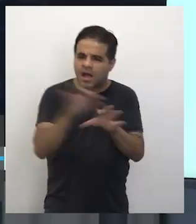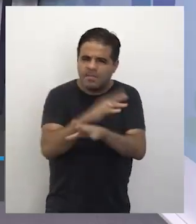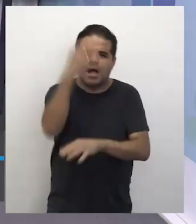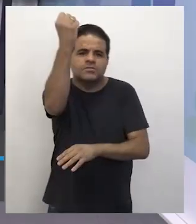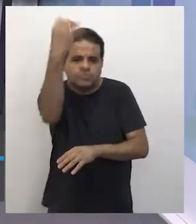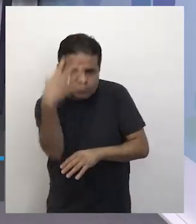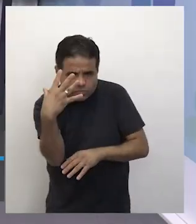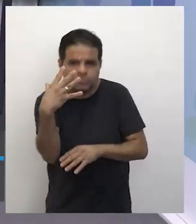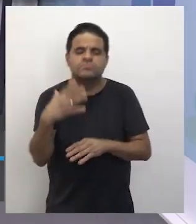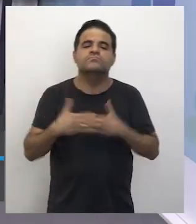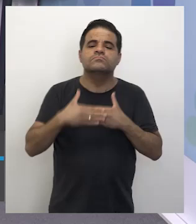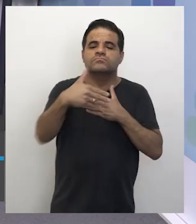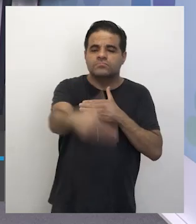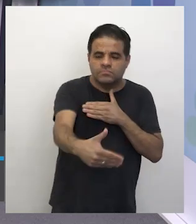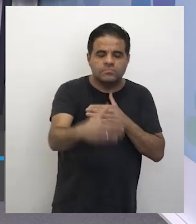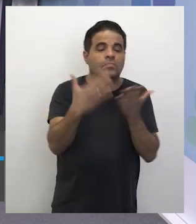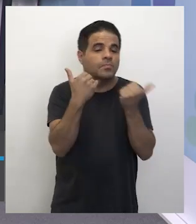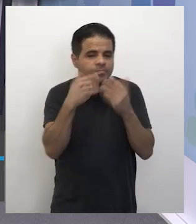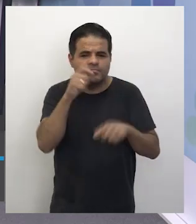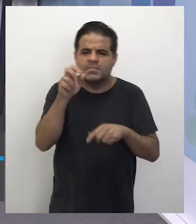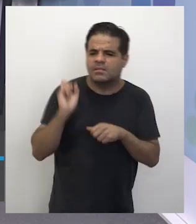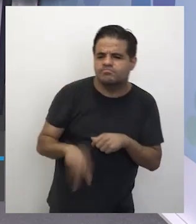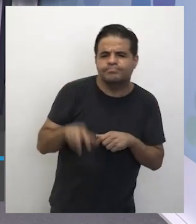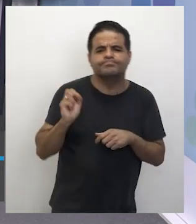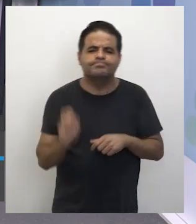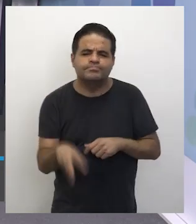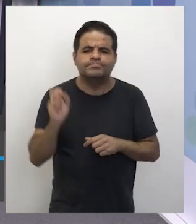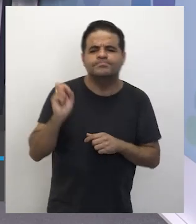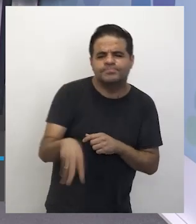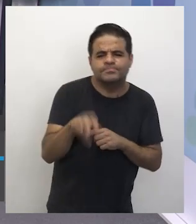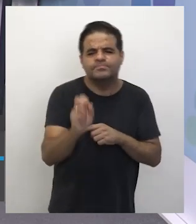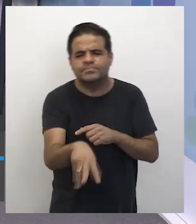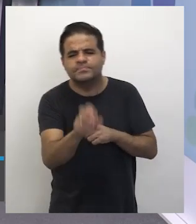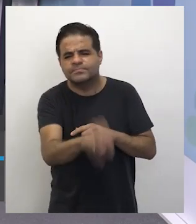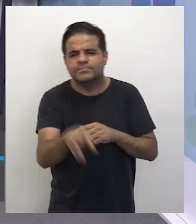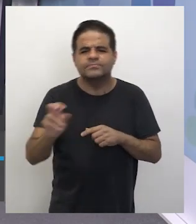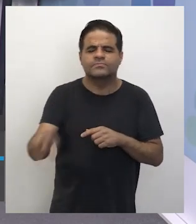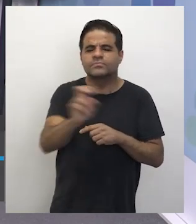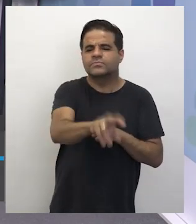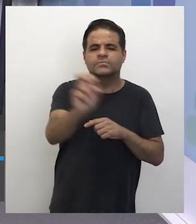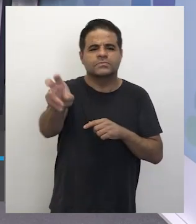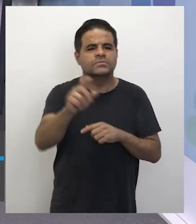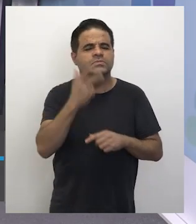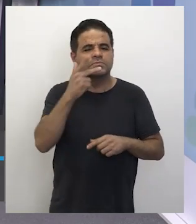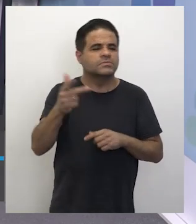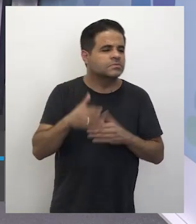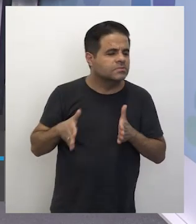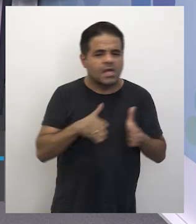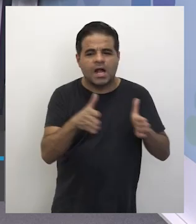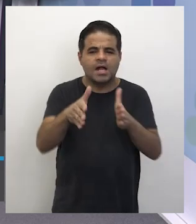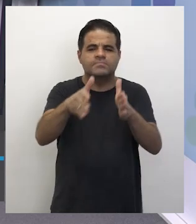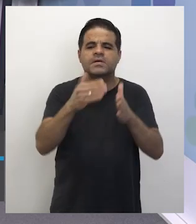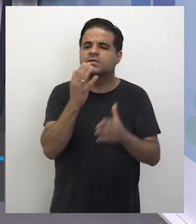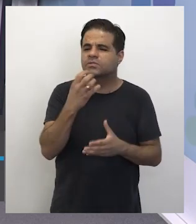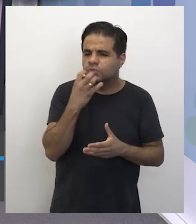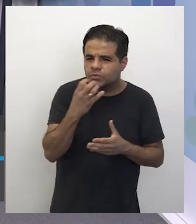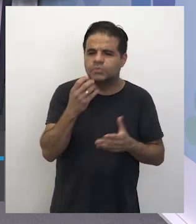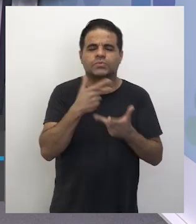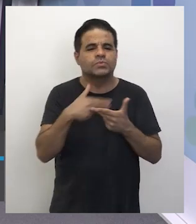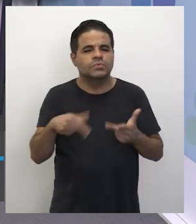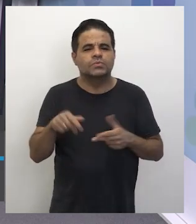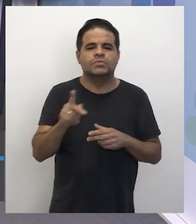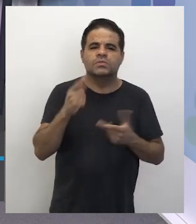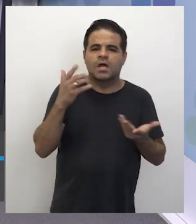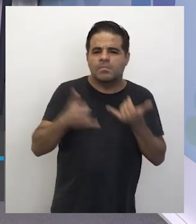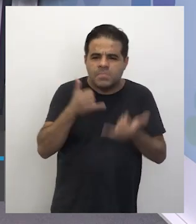tá colocando aqui, ó, comida, caminhada, né? O José Fran falou aqui, caminhada com o meu cachorrinho, o professor Rubens,